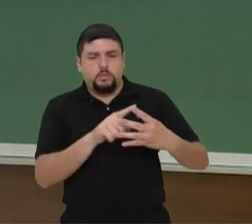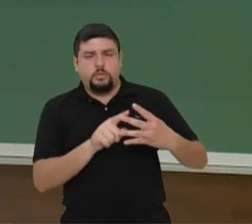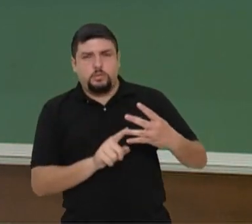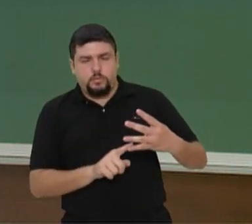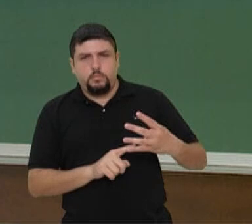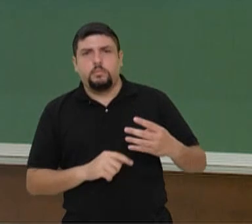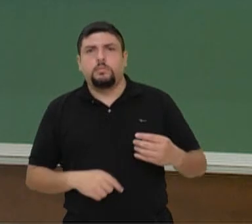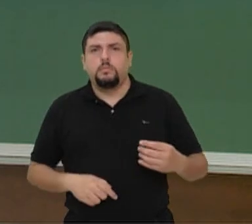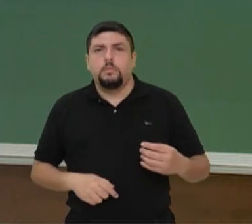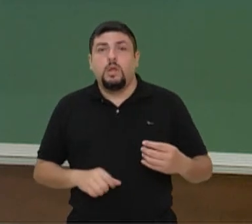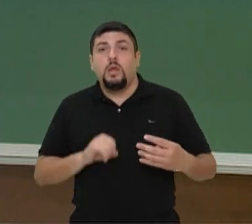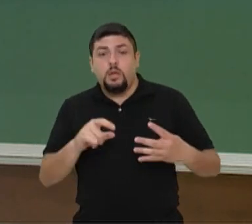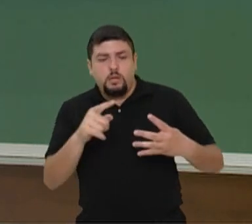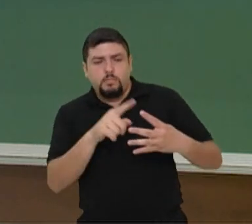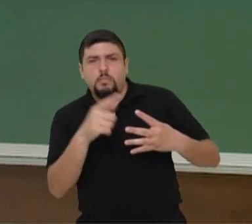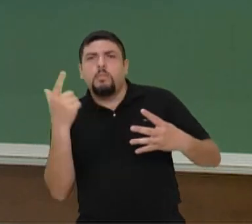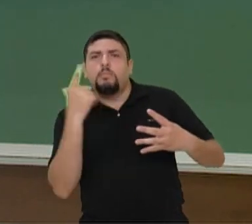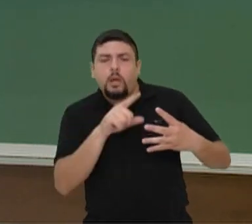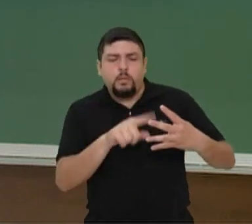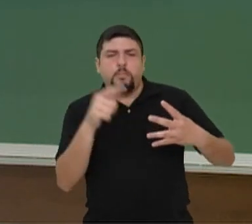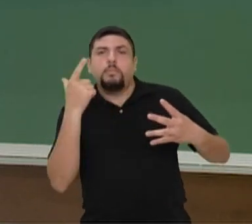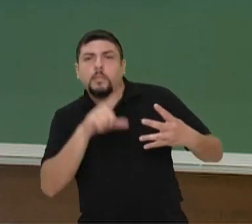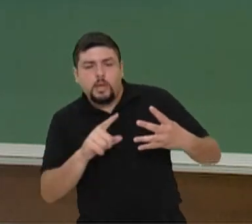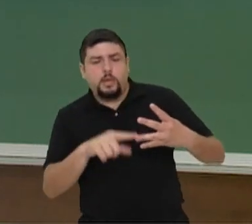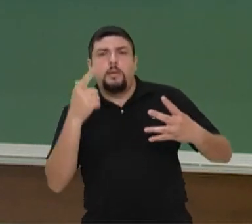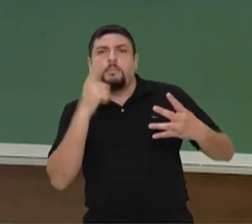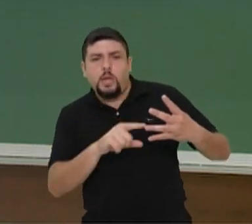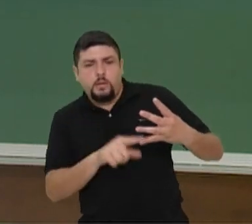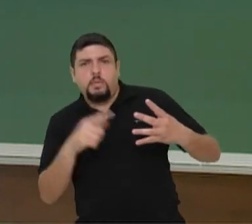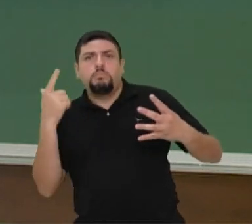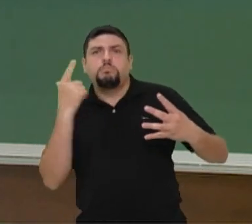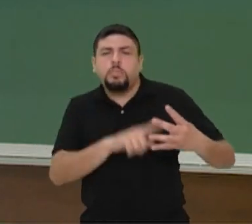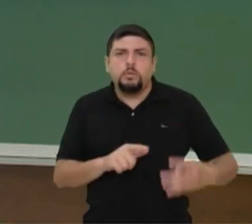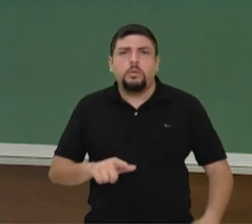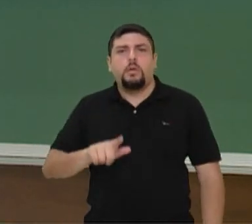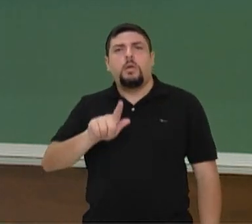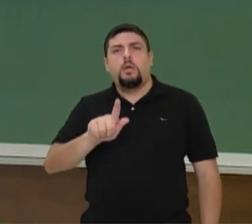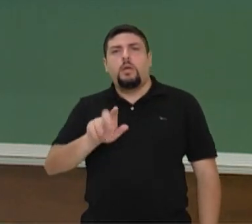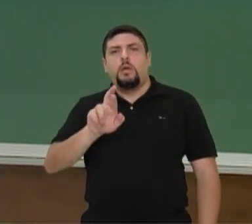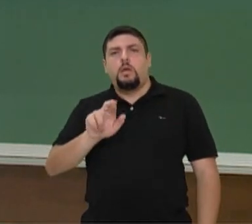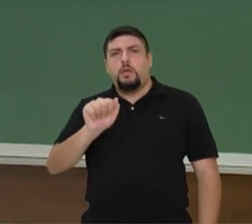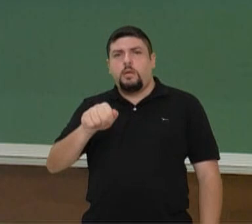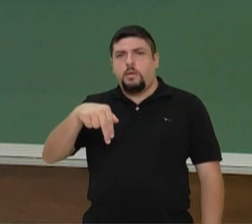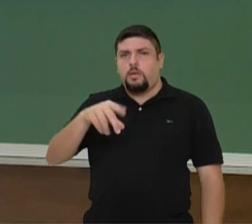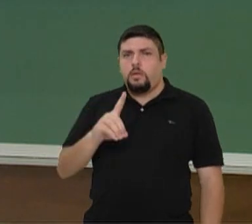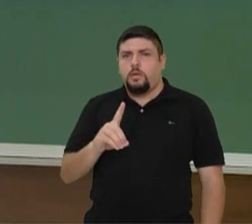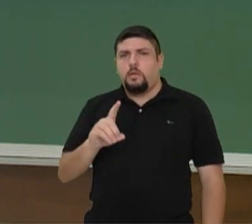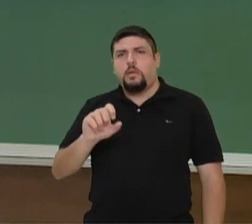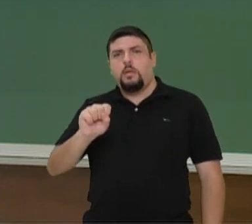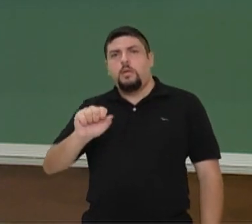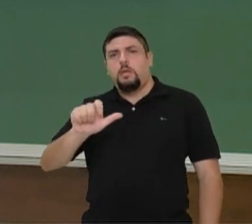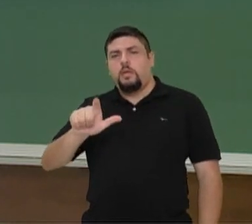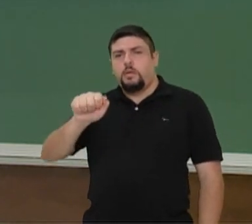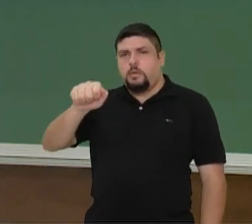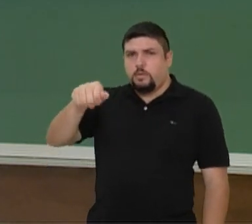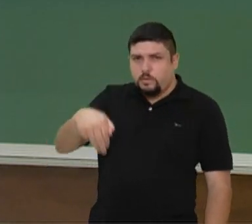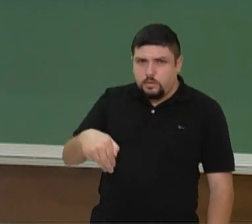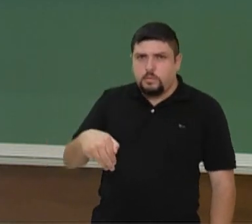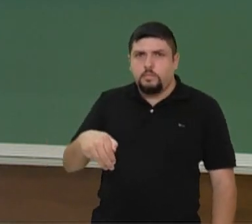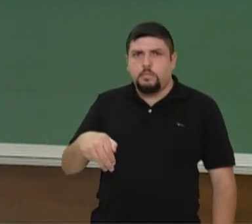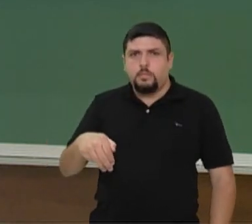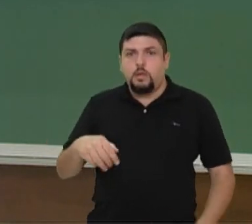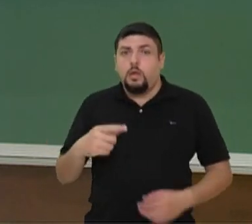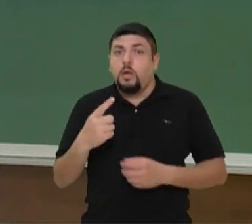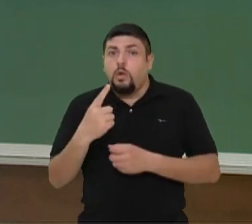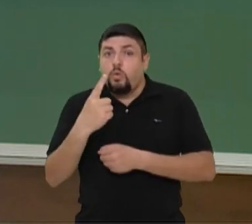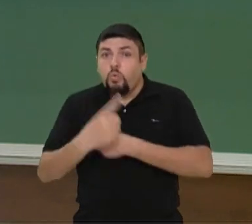um tenista conquista os 4 campeonatos no mesmo ano, é o chamado Grand Slam, ou Calendar Grand Slam. Dentro da mesma temporada,